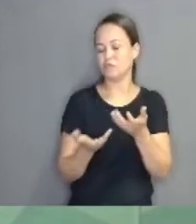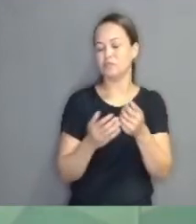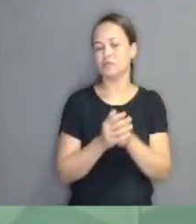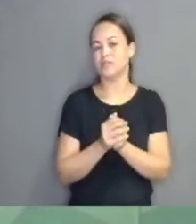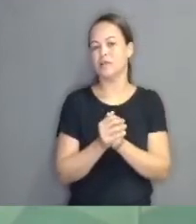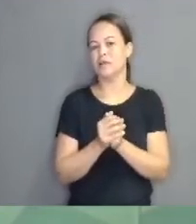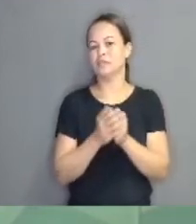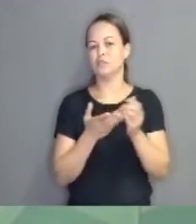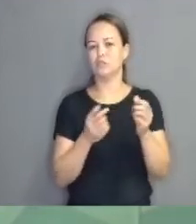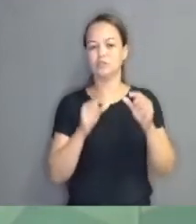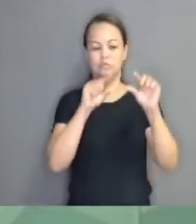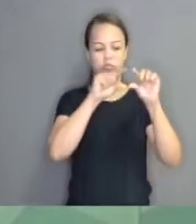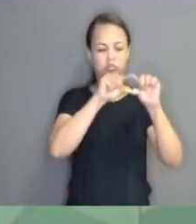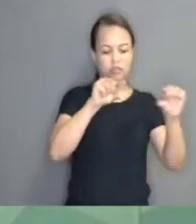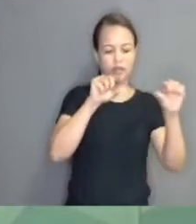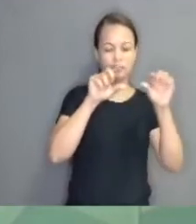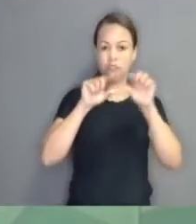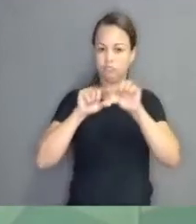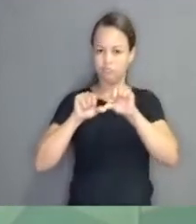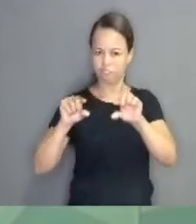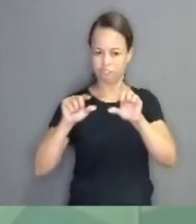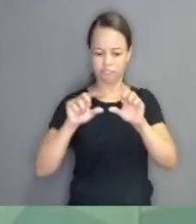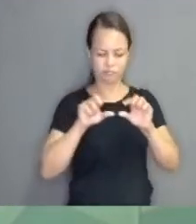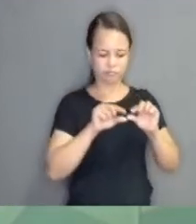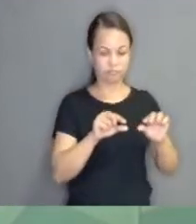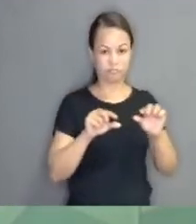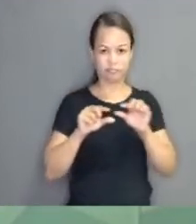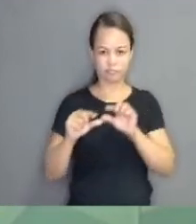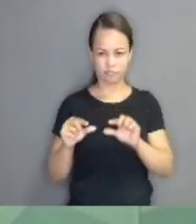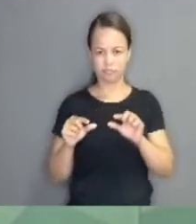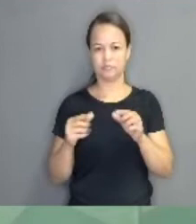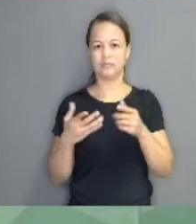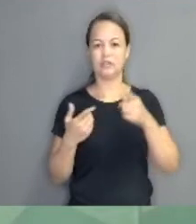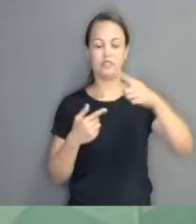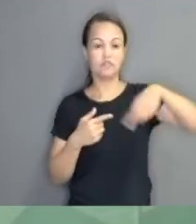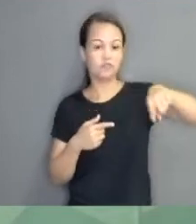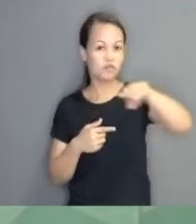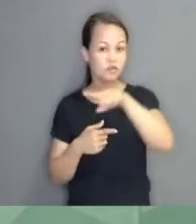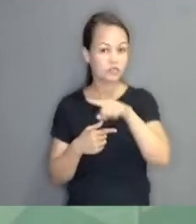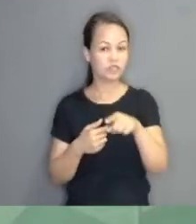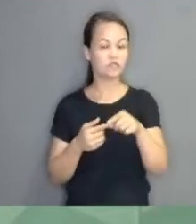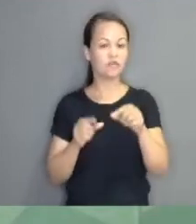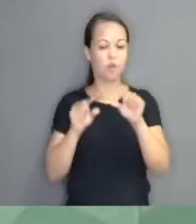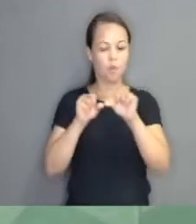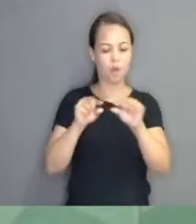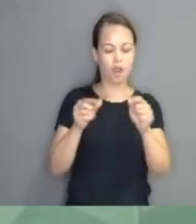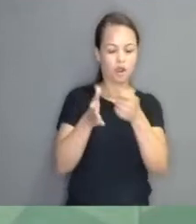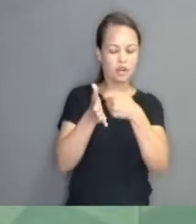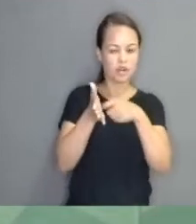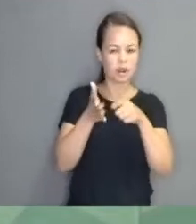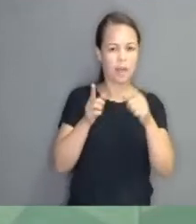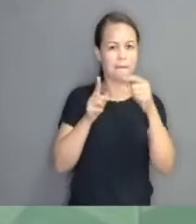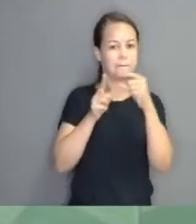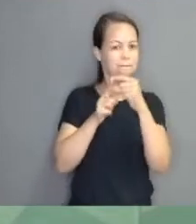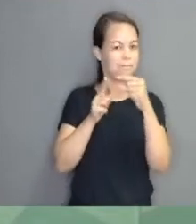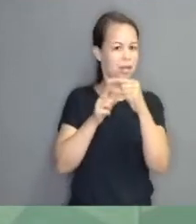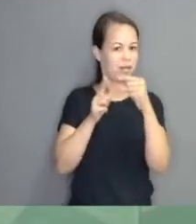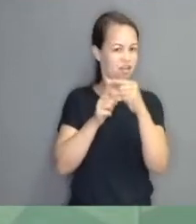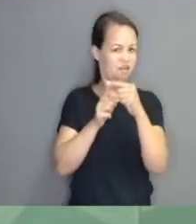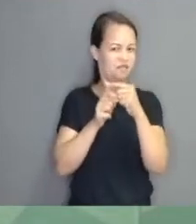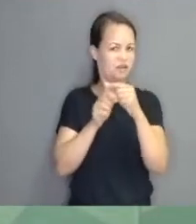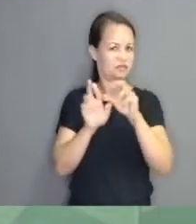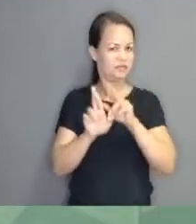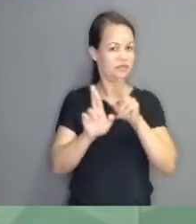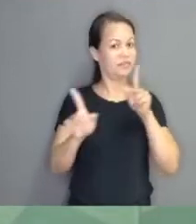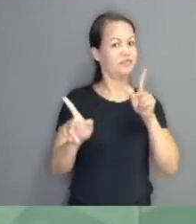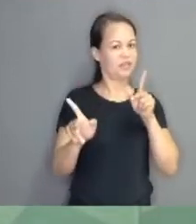texto tá certo do poema que nós lemos e vocês agora vão Completar com uma palavrinha